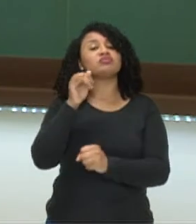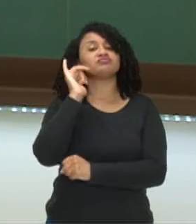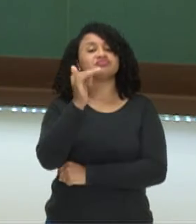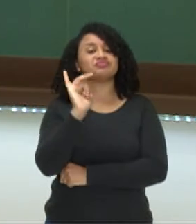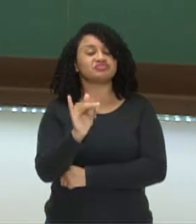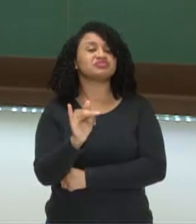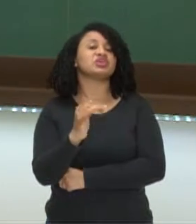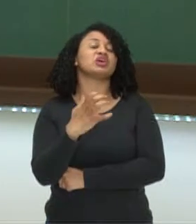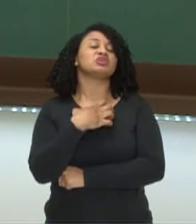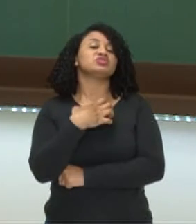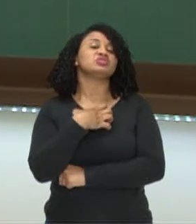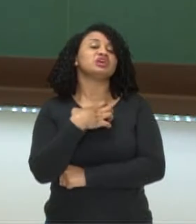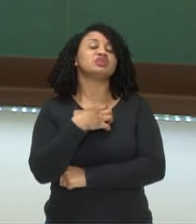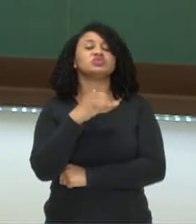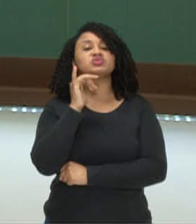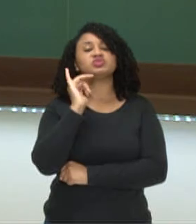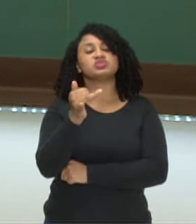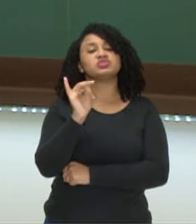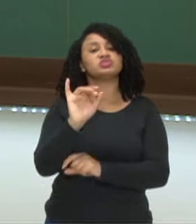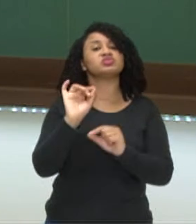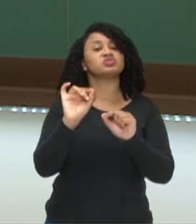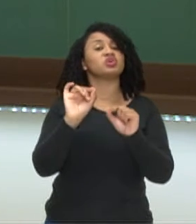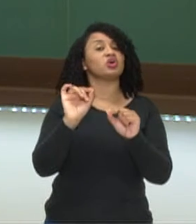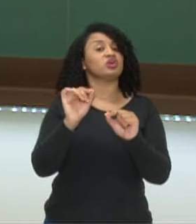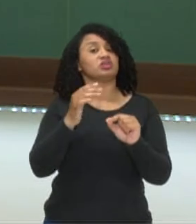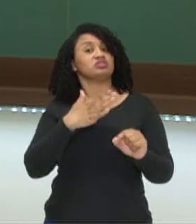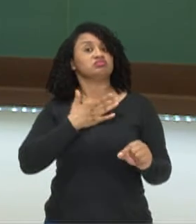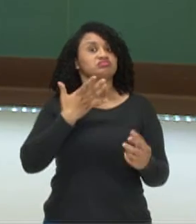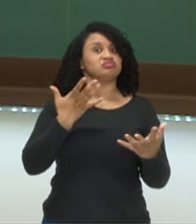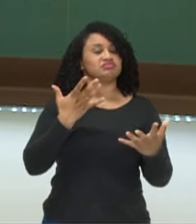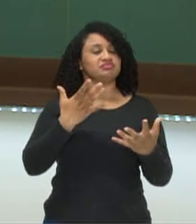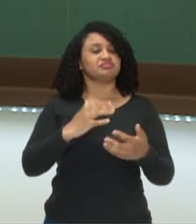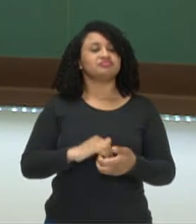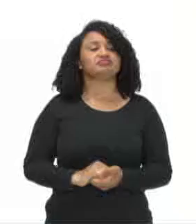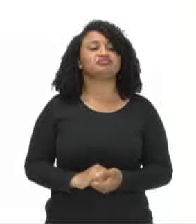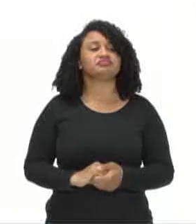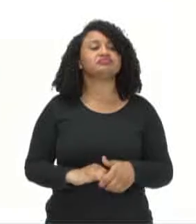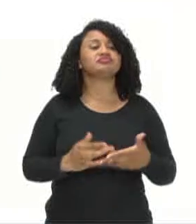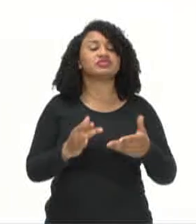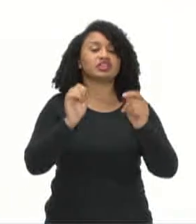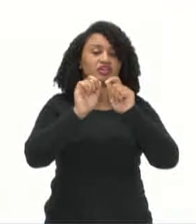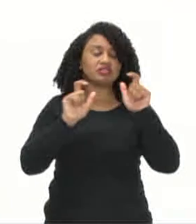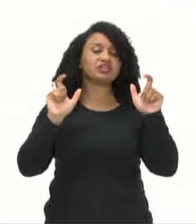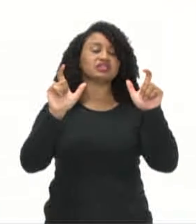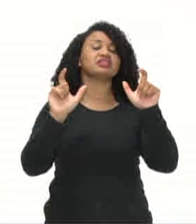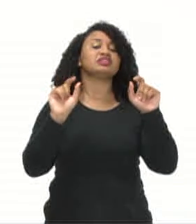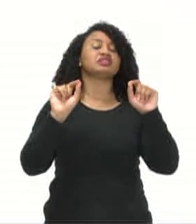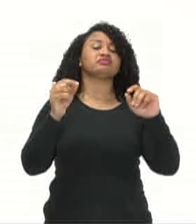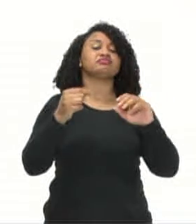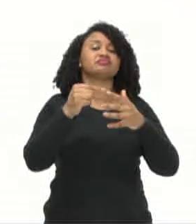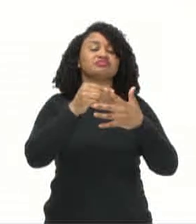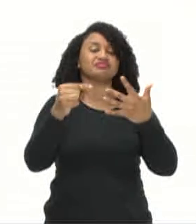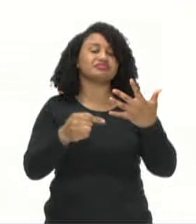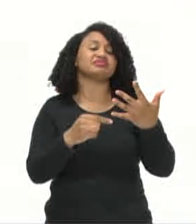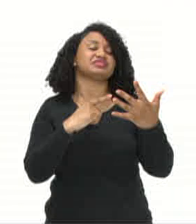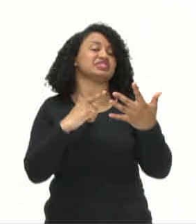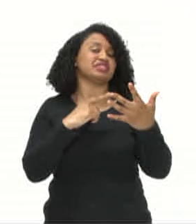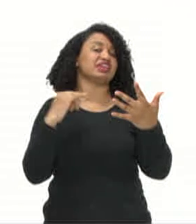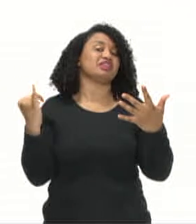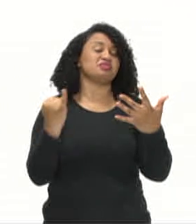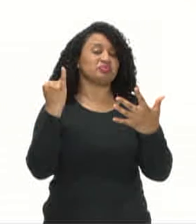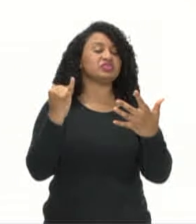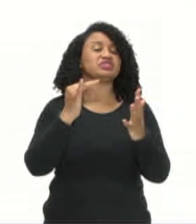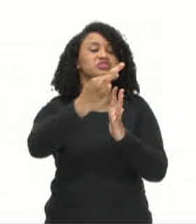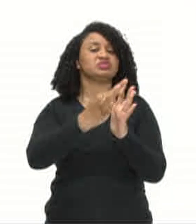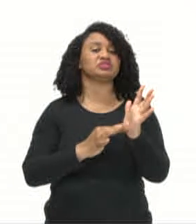como suspense. Começa a ficar bom aqui. Atenção aos elementos essenciais do texto